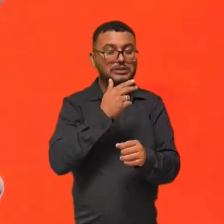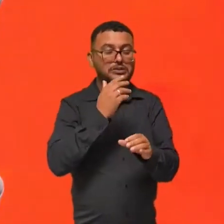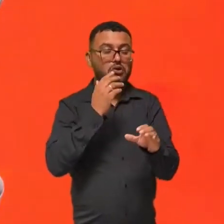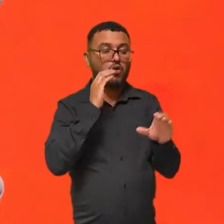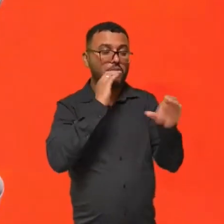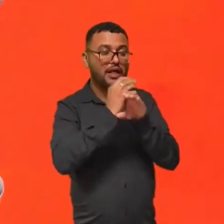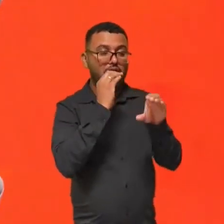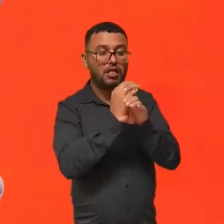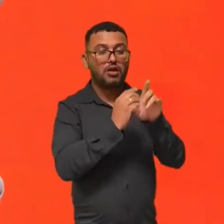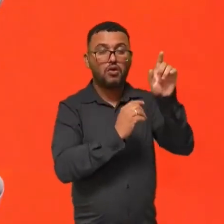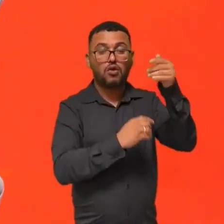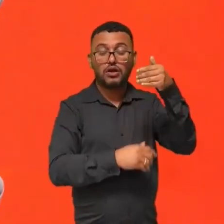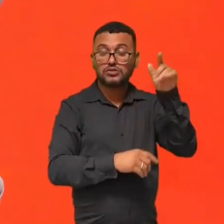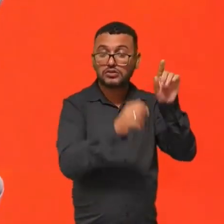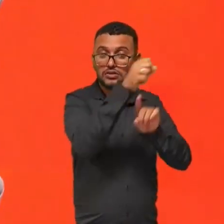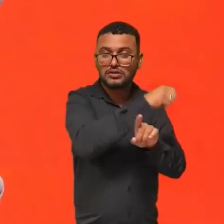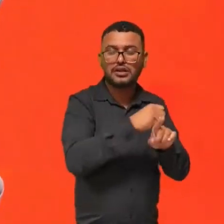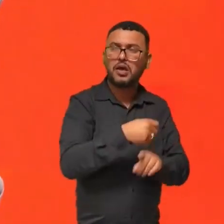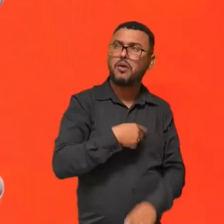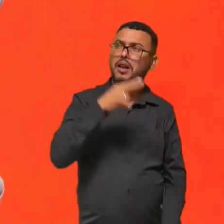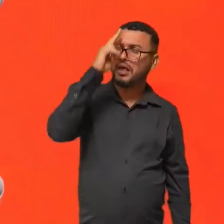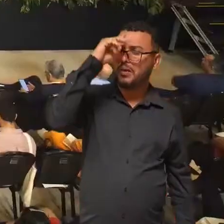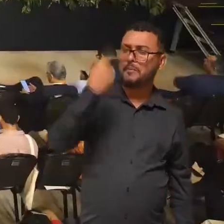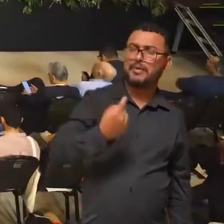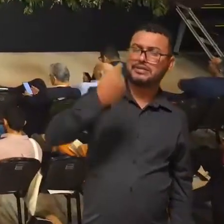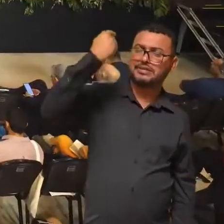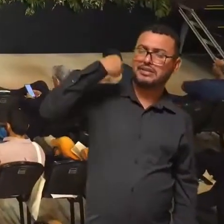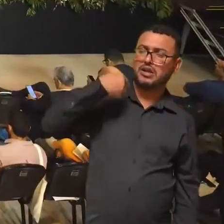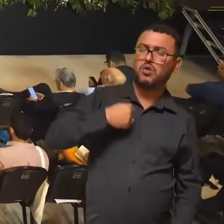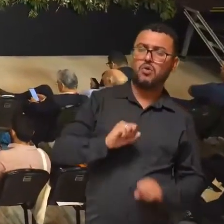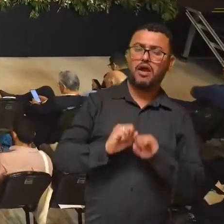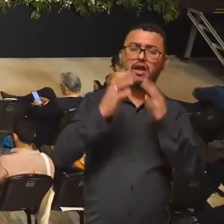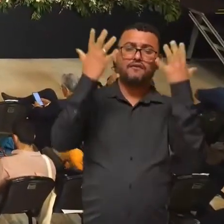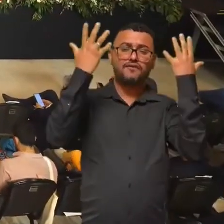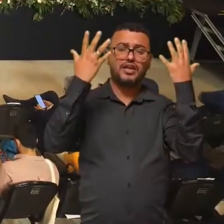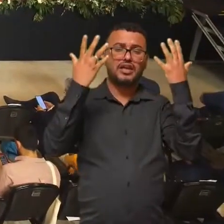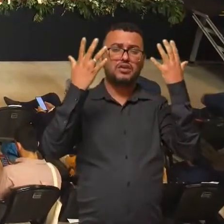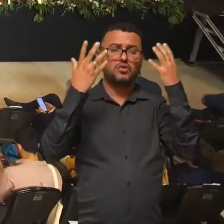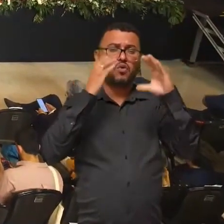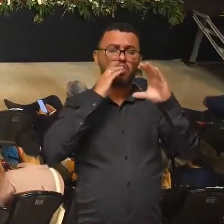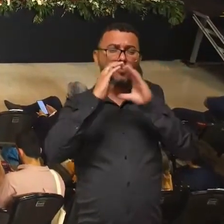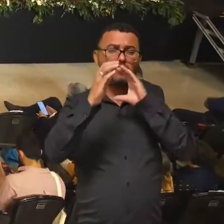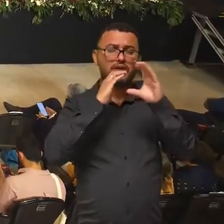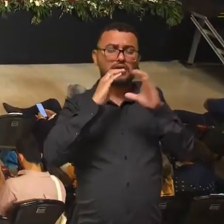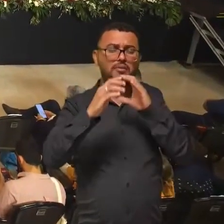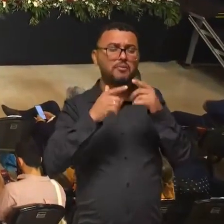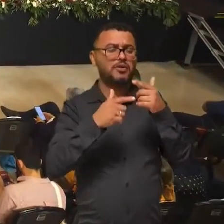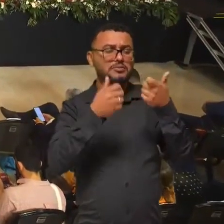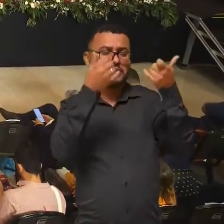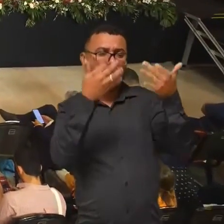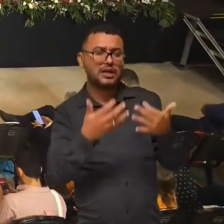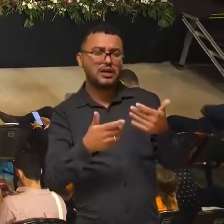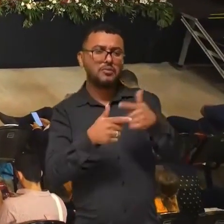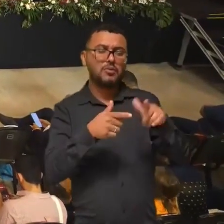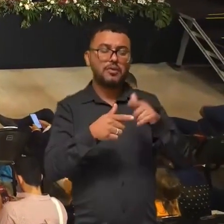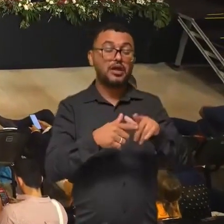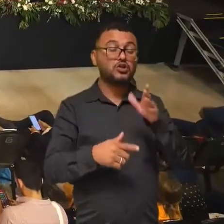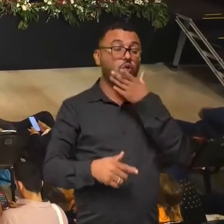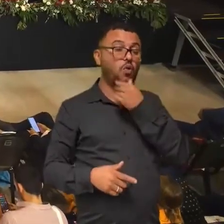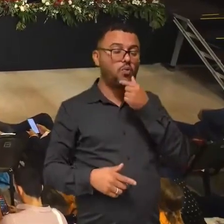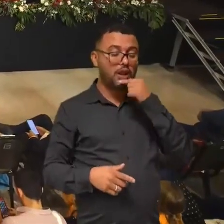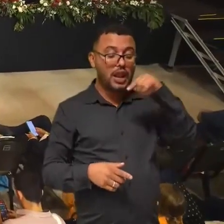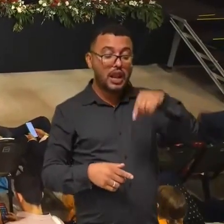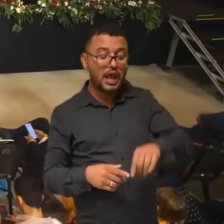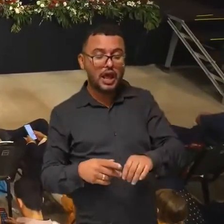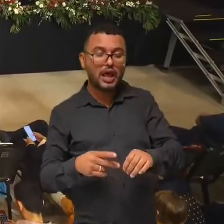estava num evento de comunicação, que a gente estava fazendo treinamento de crise, e tinha um petroleiro no fundo, e ele olhava, e eu lembrei do que a